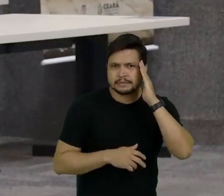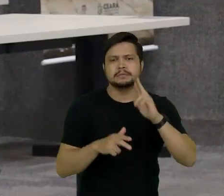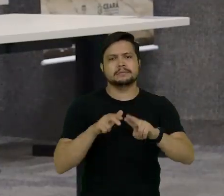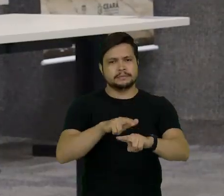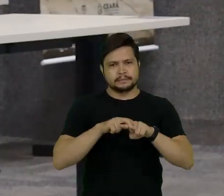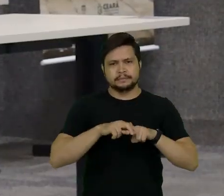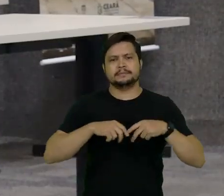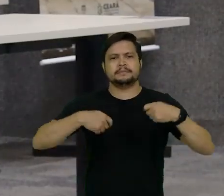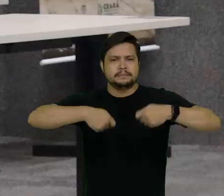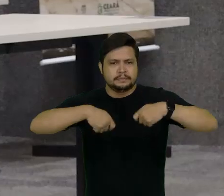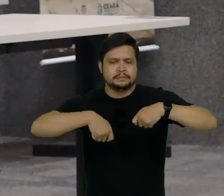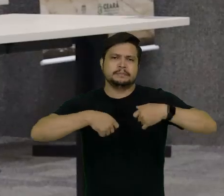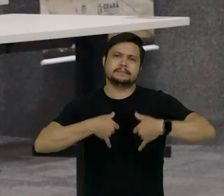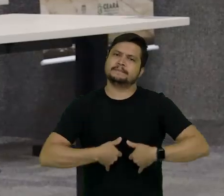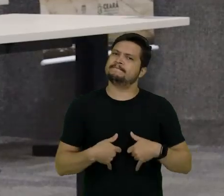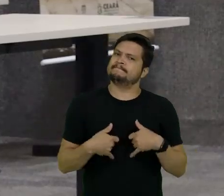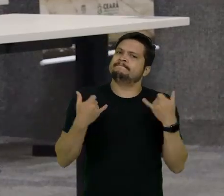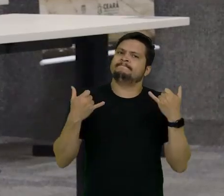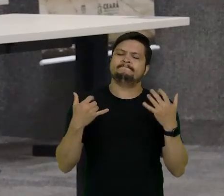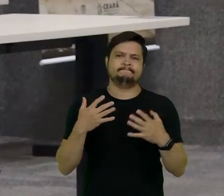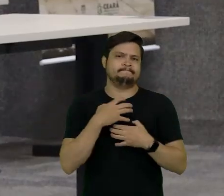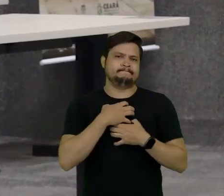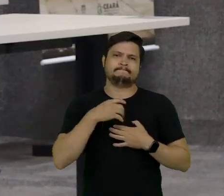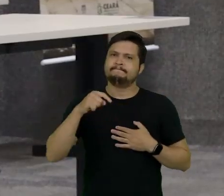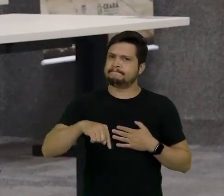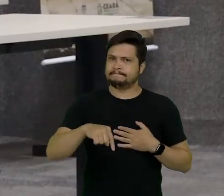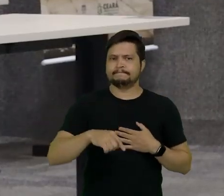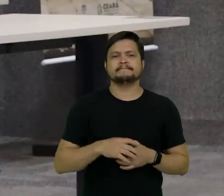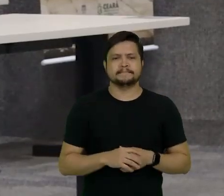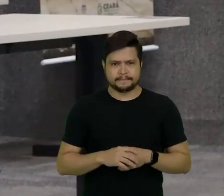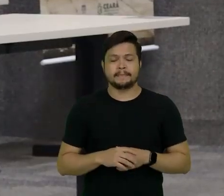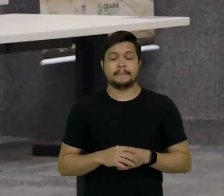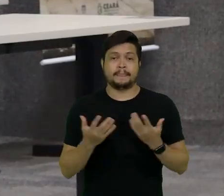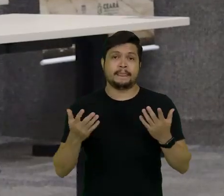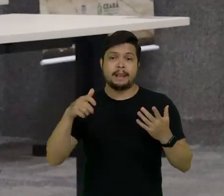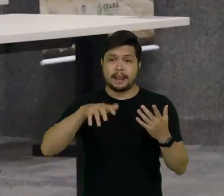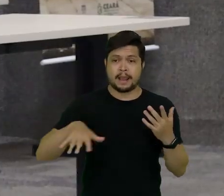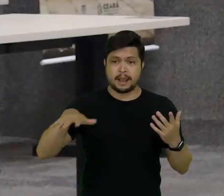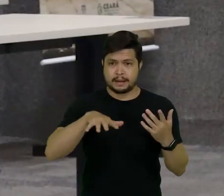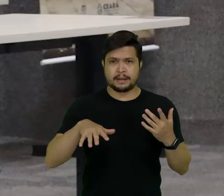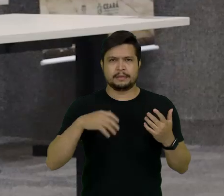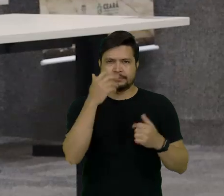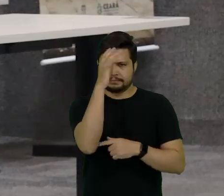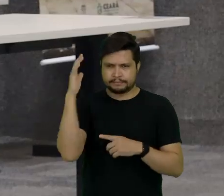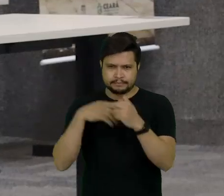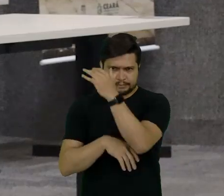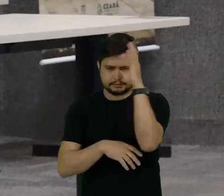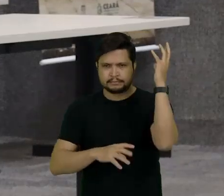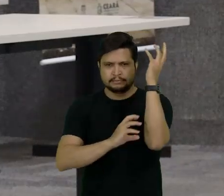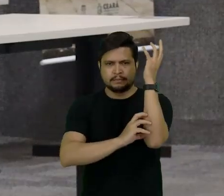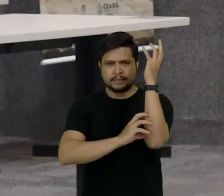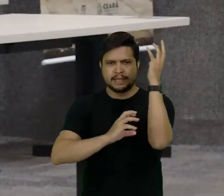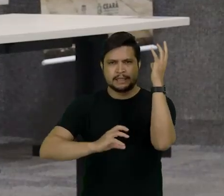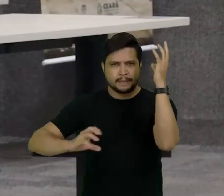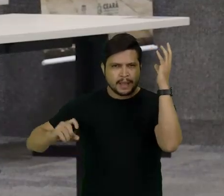próxima. Então, assim, a gente tem que se orgulhar da gente estar aqui. O tanto de área árida e semiárida que existe no